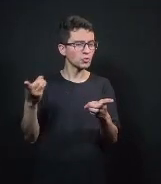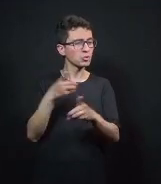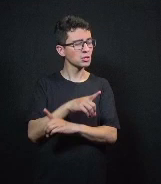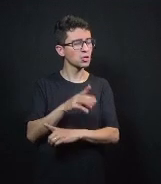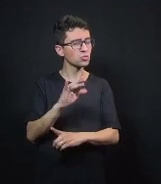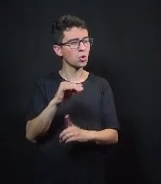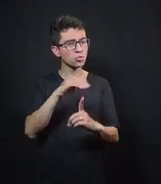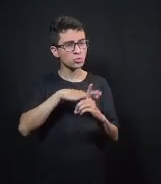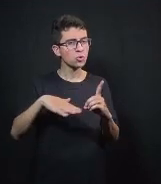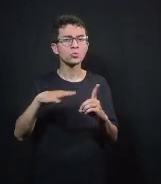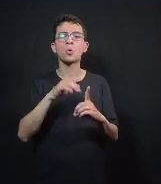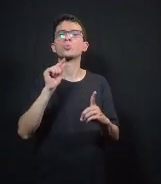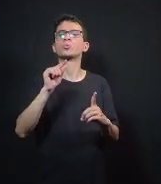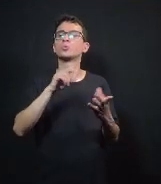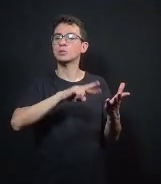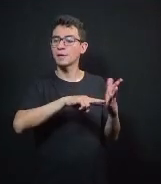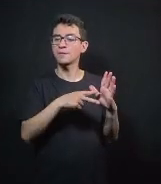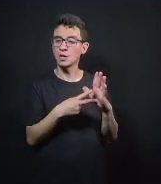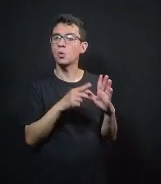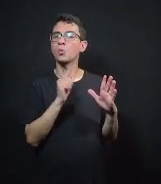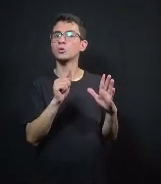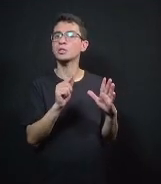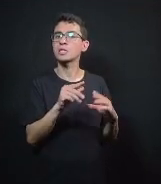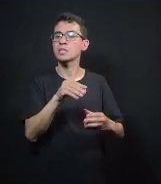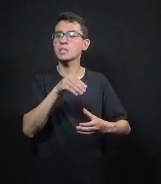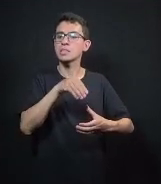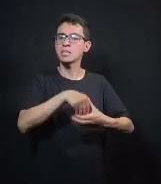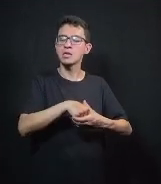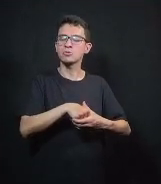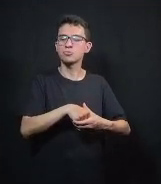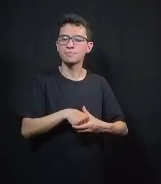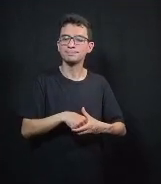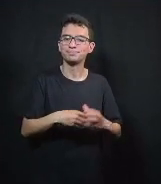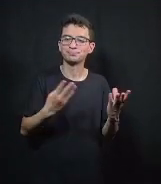essa visão de dentro e essa visão